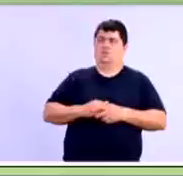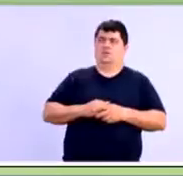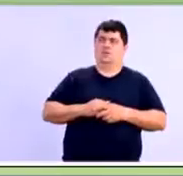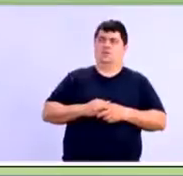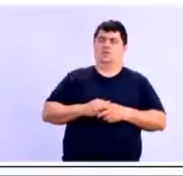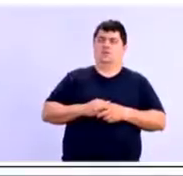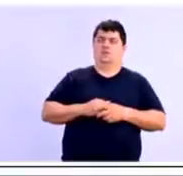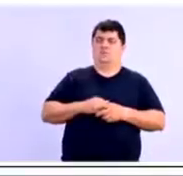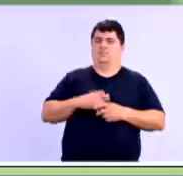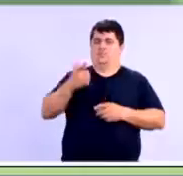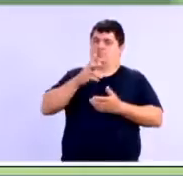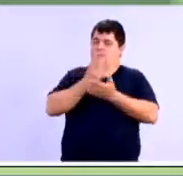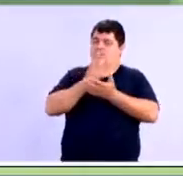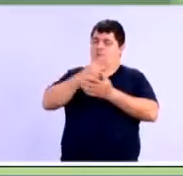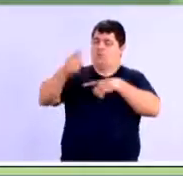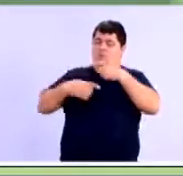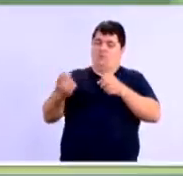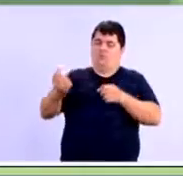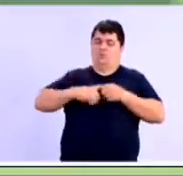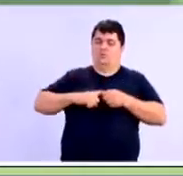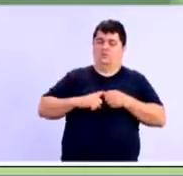lá.